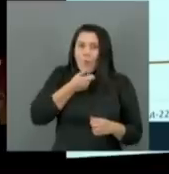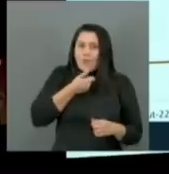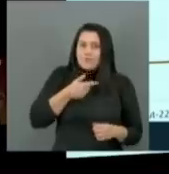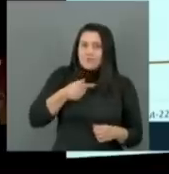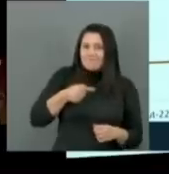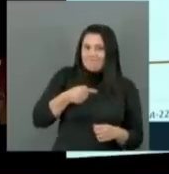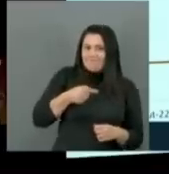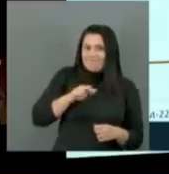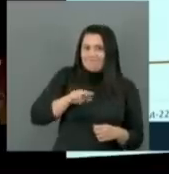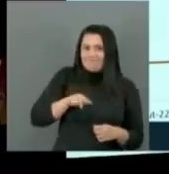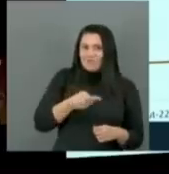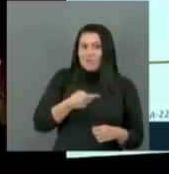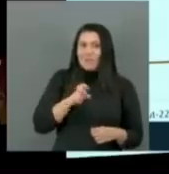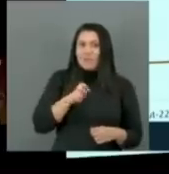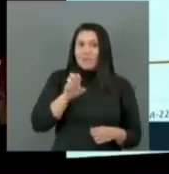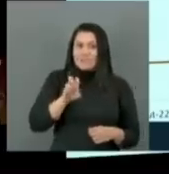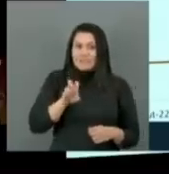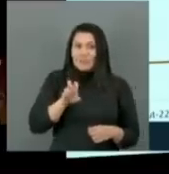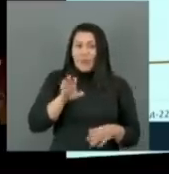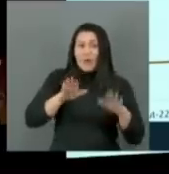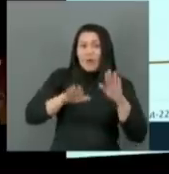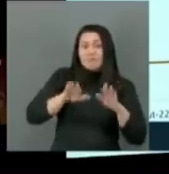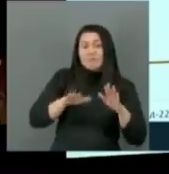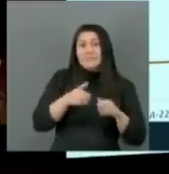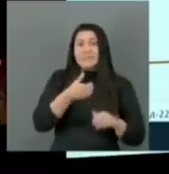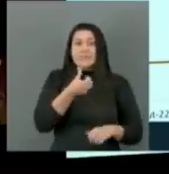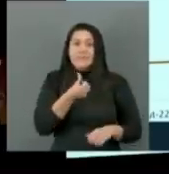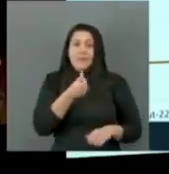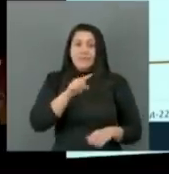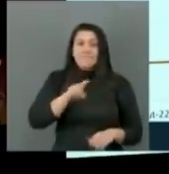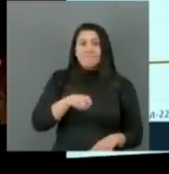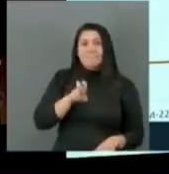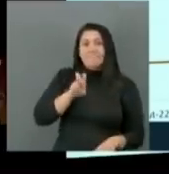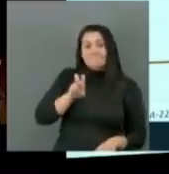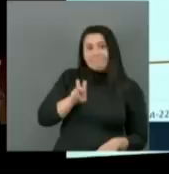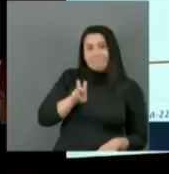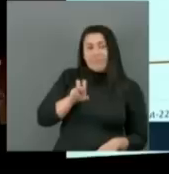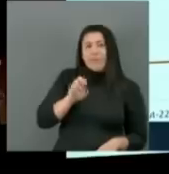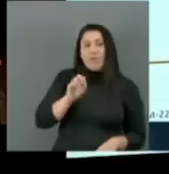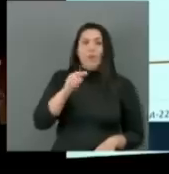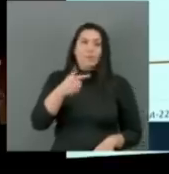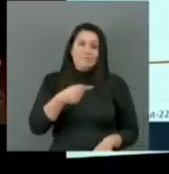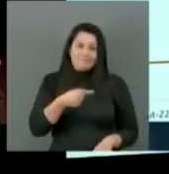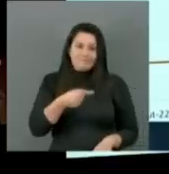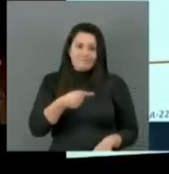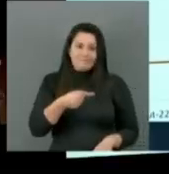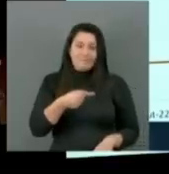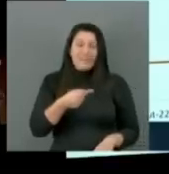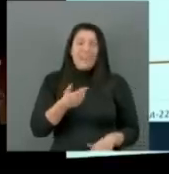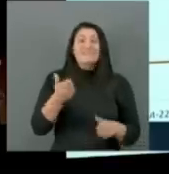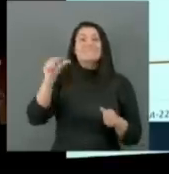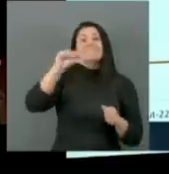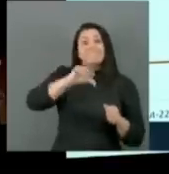entre 6,5, entre 6 e 6,5, 7. E na parte de mercado, a gente teve uma piora contínua, e até o Focus dessa